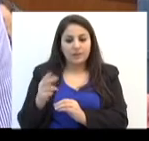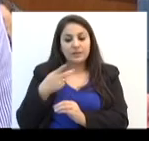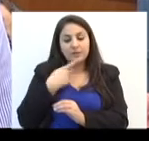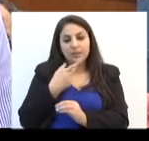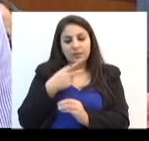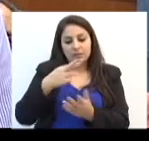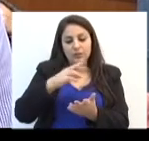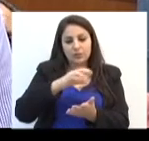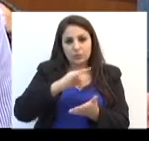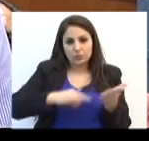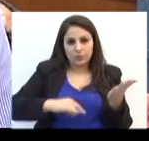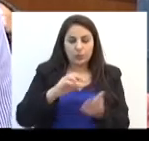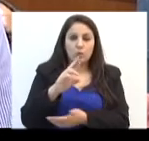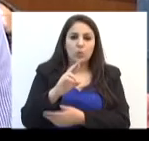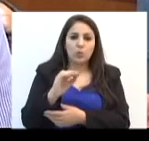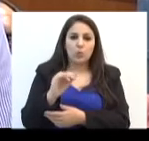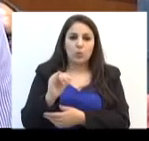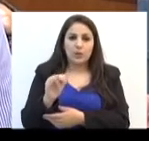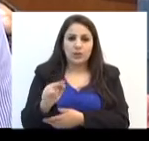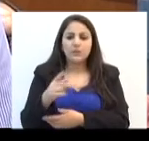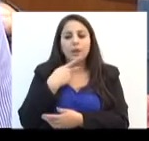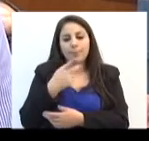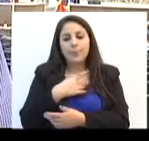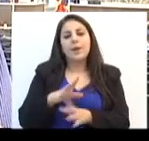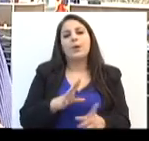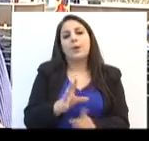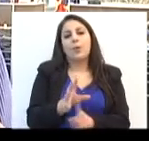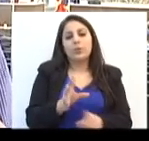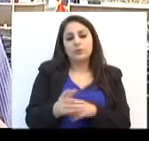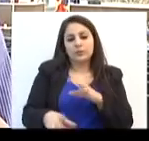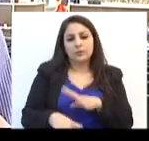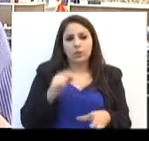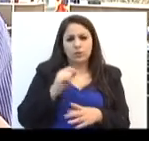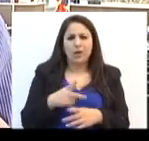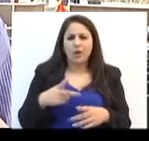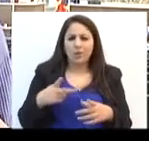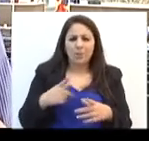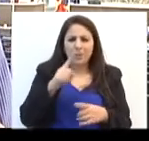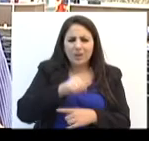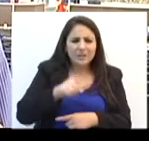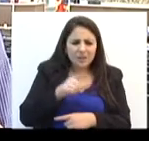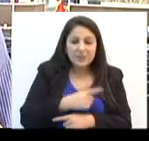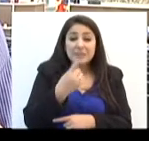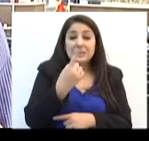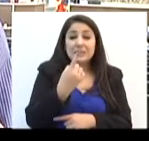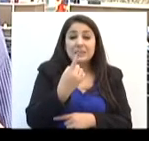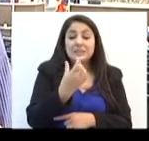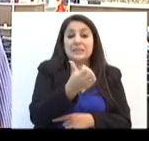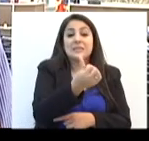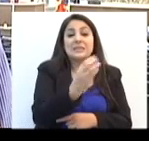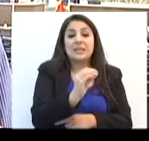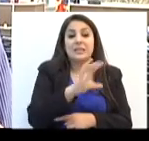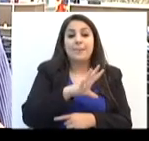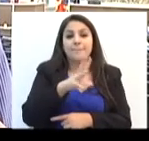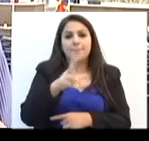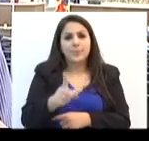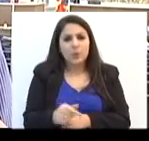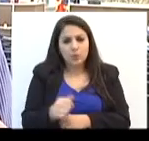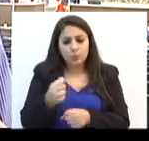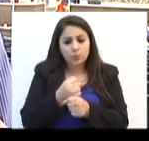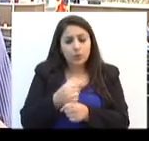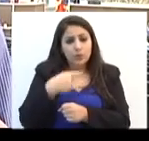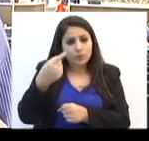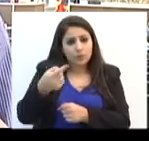Lorenzato também é contrária a esta decisão. Um corte aí de 60 milhões para o ano que vem, isso preocupa